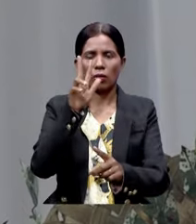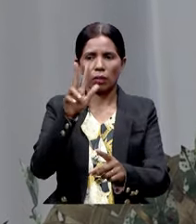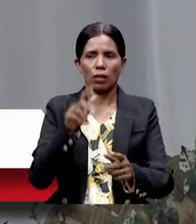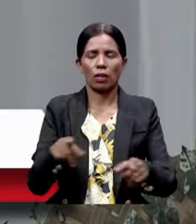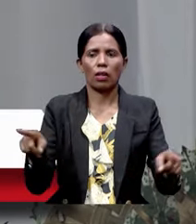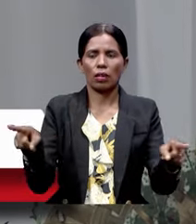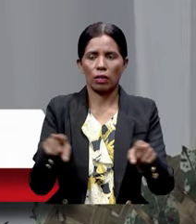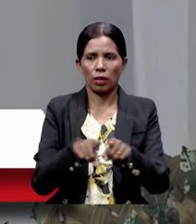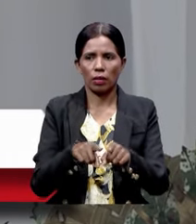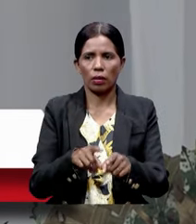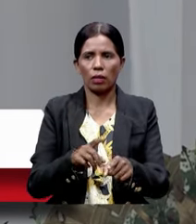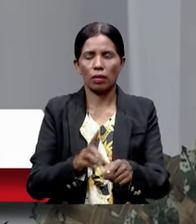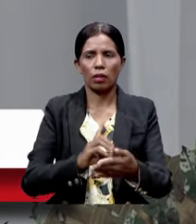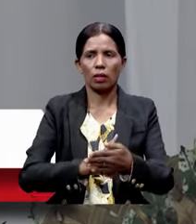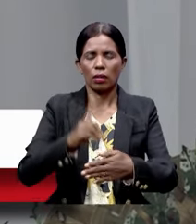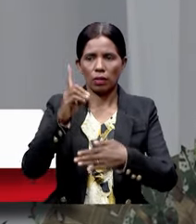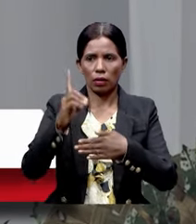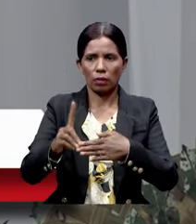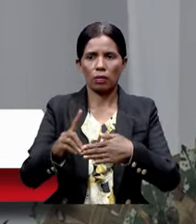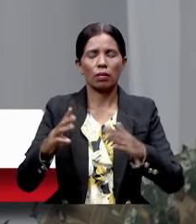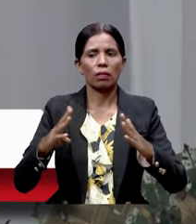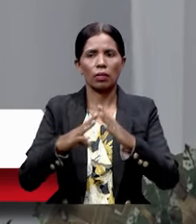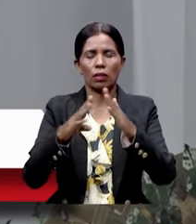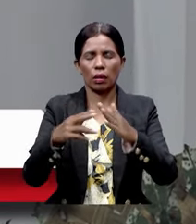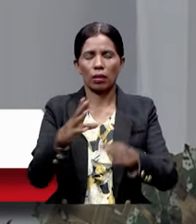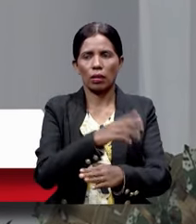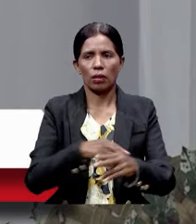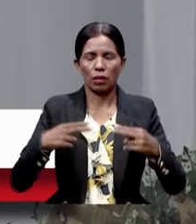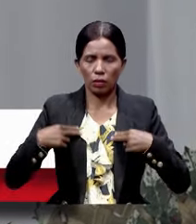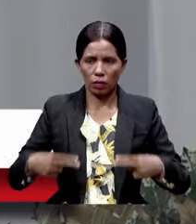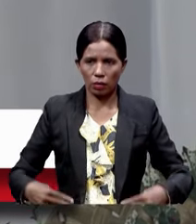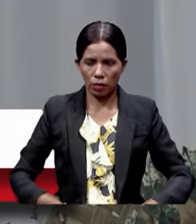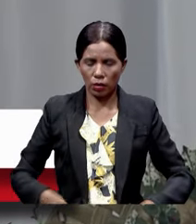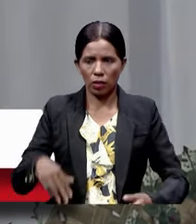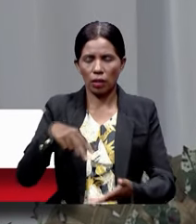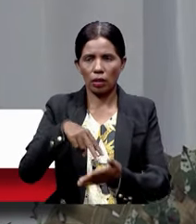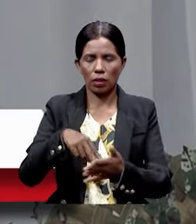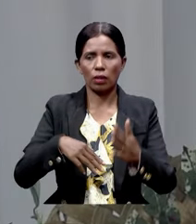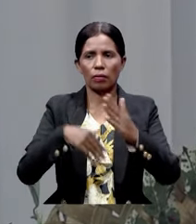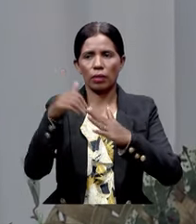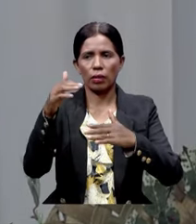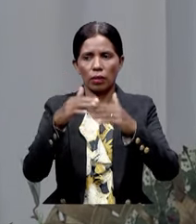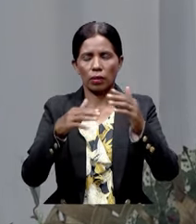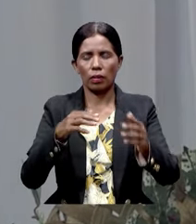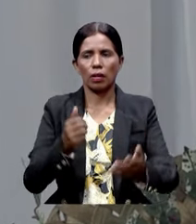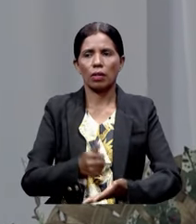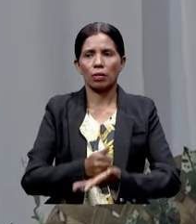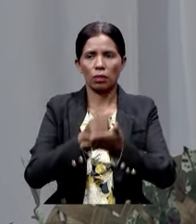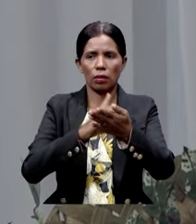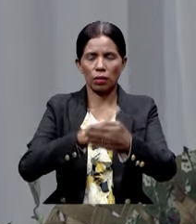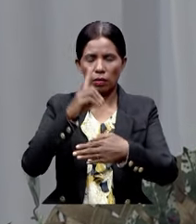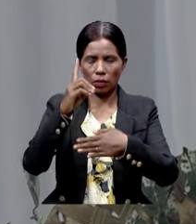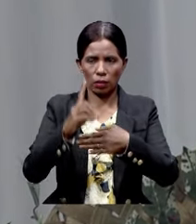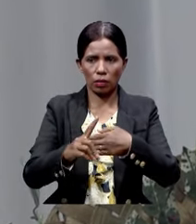mak hanesan. Desenvolvimento capital humano, hari infraestrutura nebe orienta, ba apoio desenvolvimento